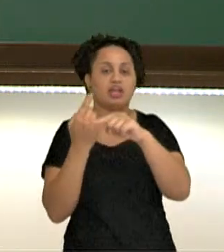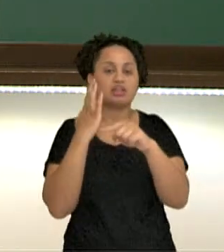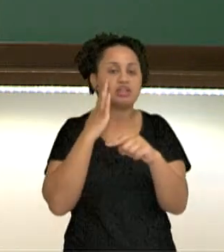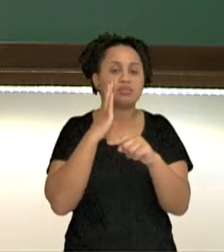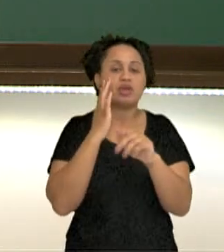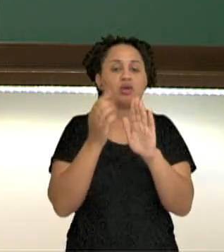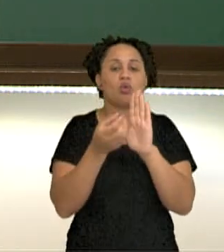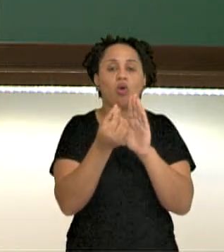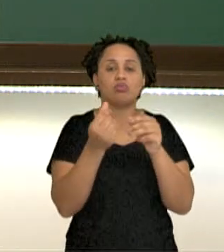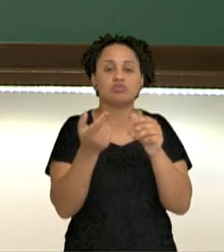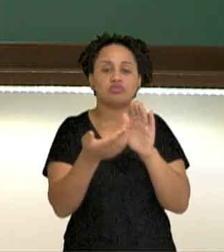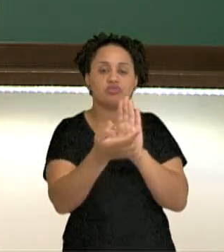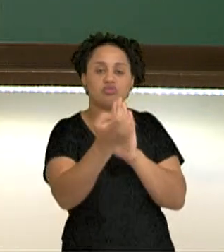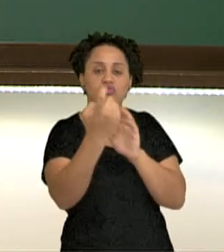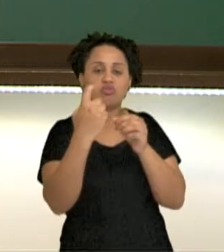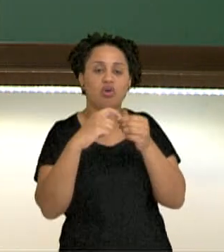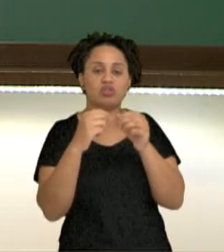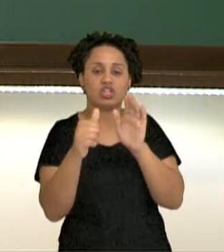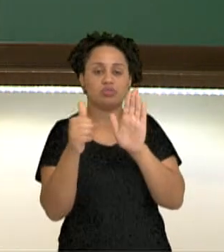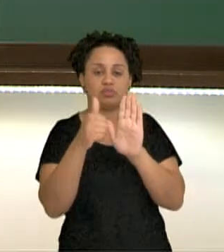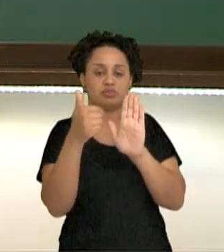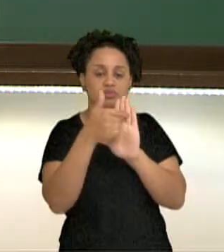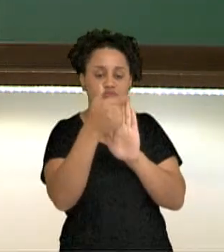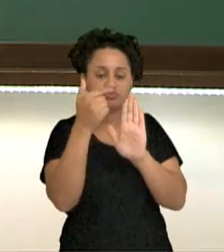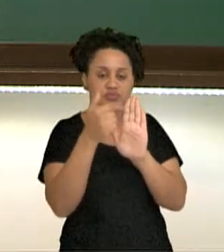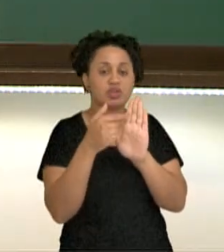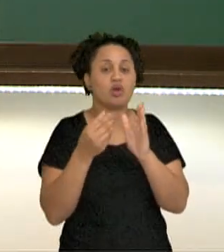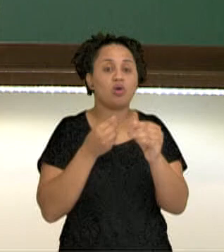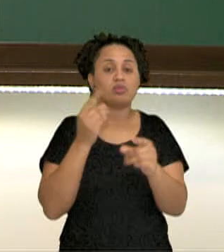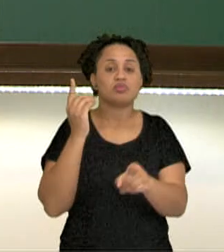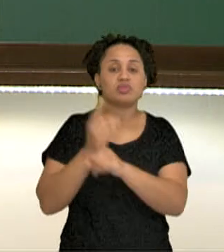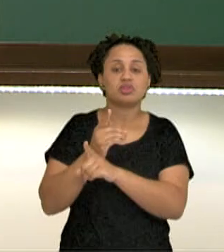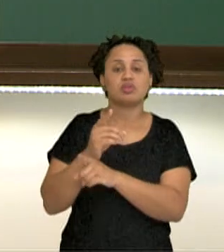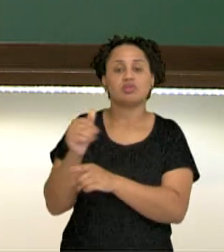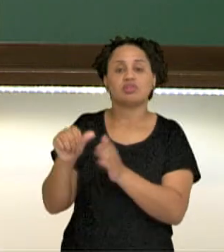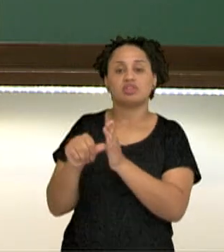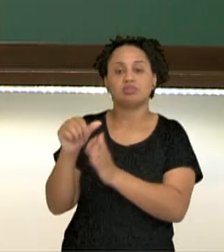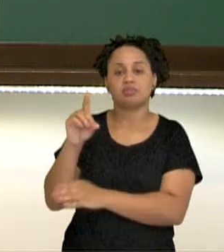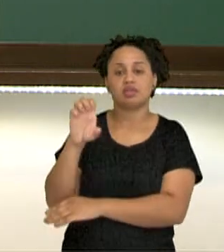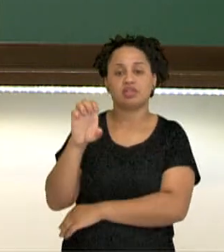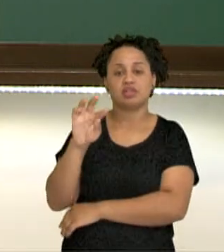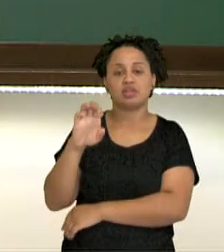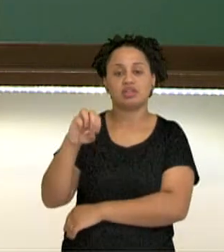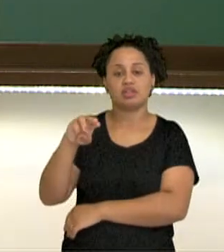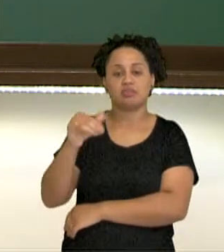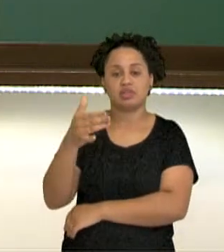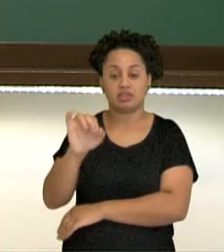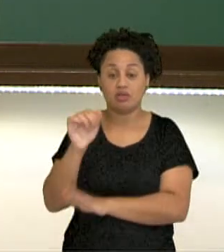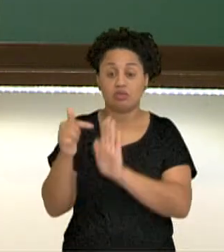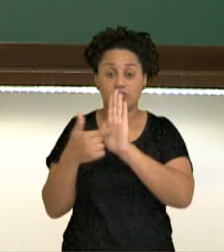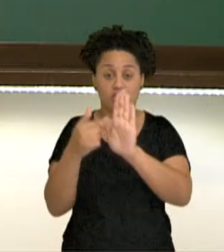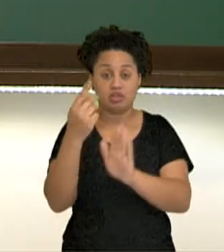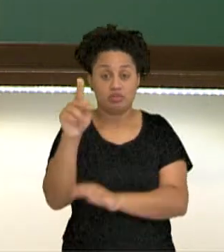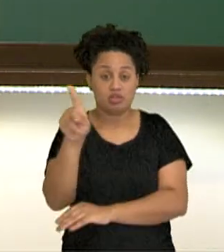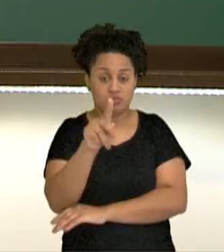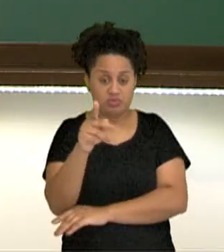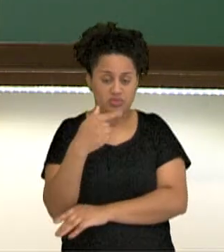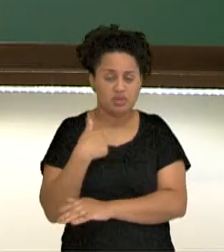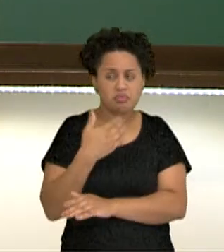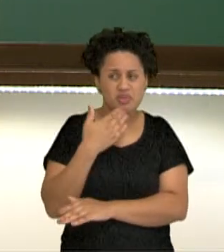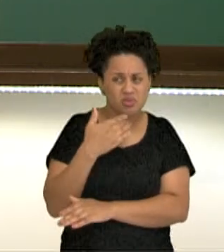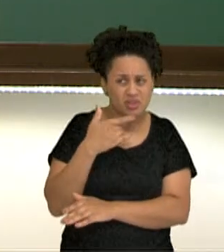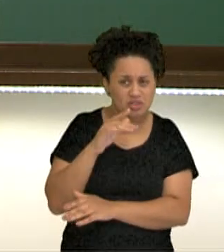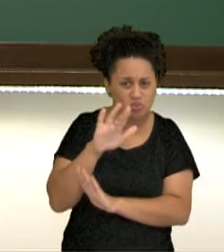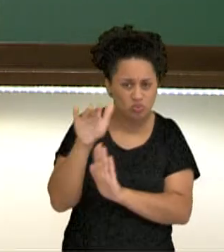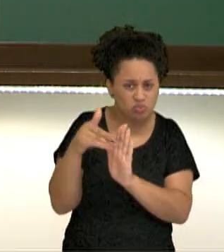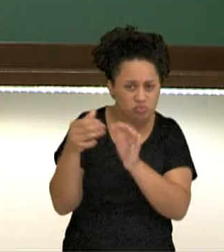primeiro quadrante, como que você faz para achar a primeira determinação. E aí mostra para o teu professor para ver se está faltando alguma coisa. Tenho certeza